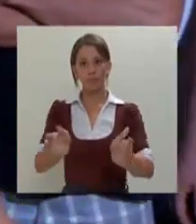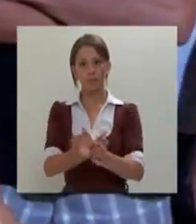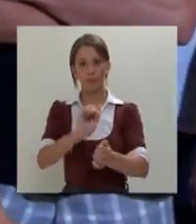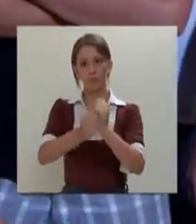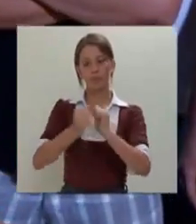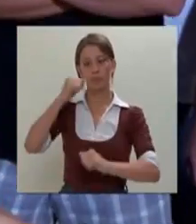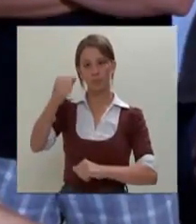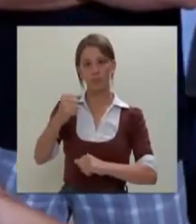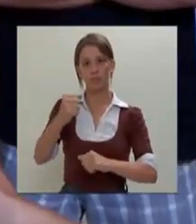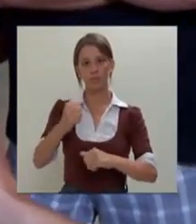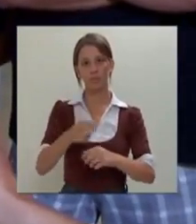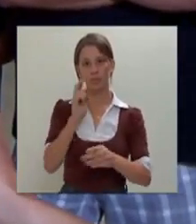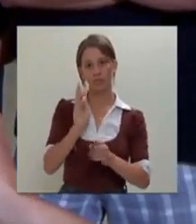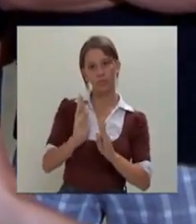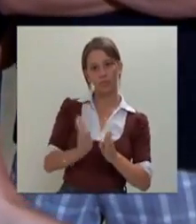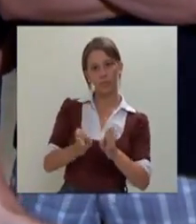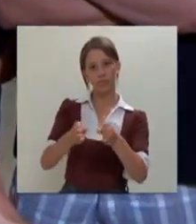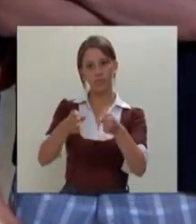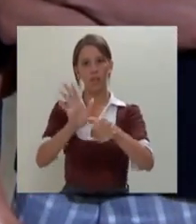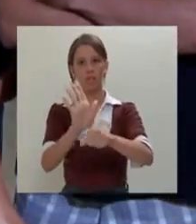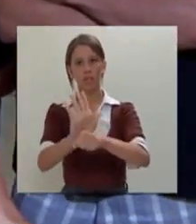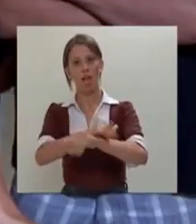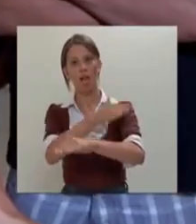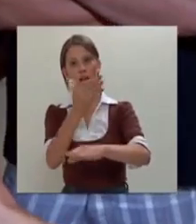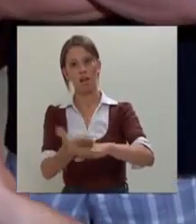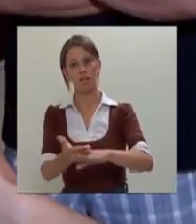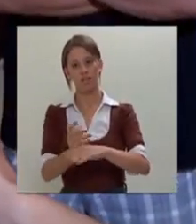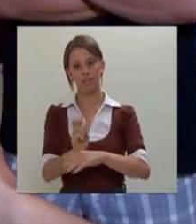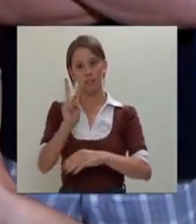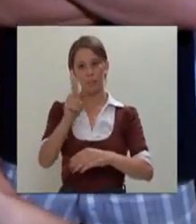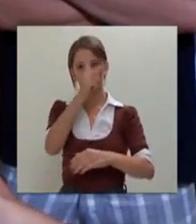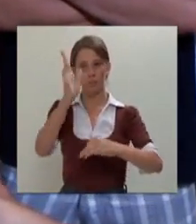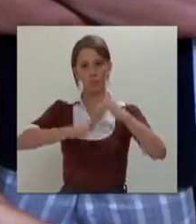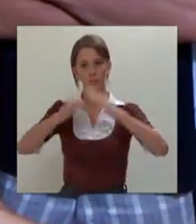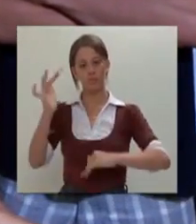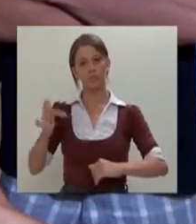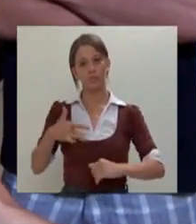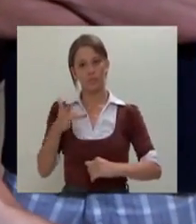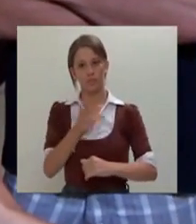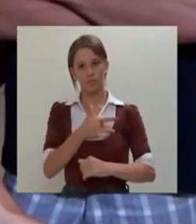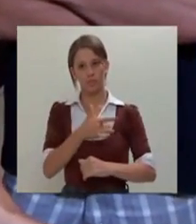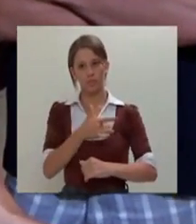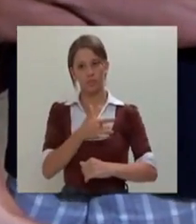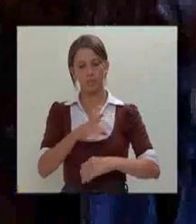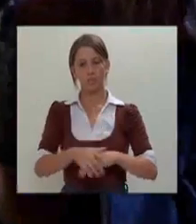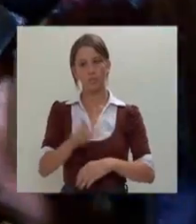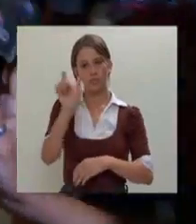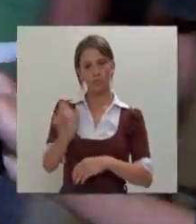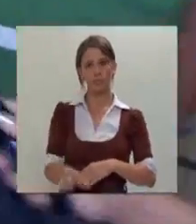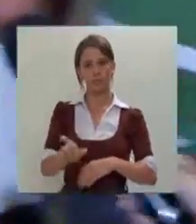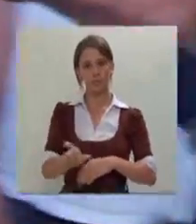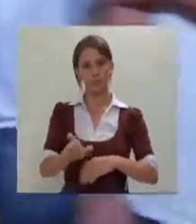É a equipe de ADEFAL SESI, essa grande parceria. Que vem dando tanto sucesso ao nosso estado. Vamos